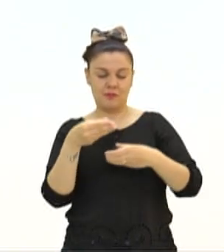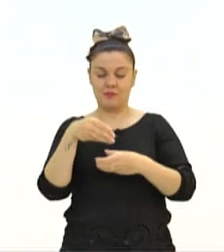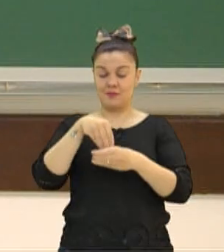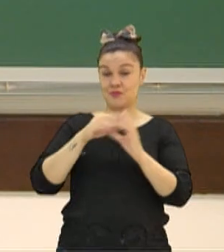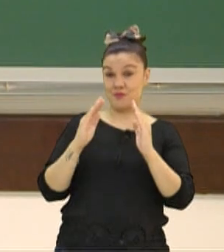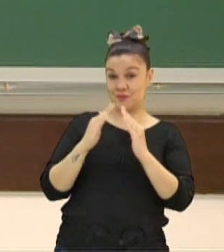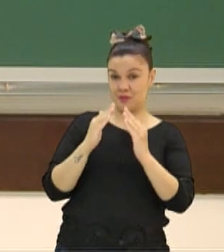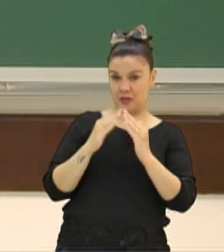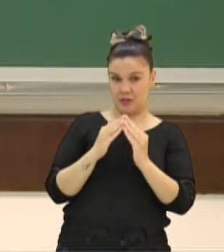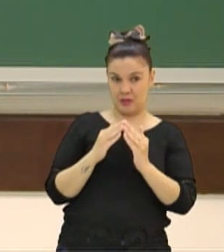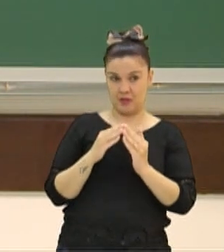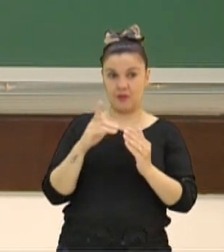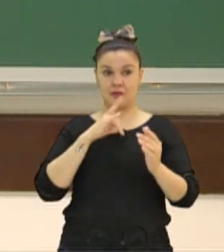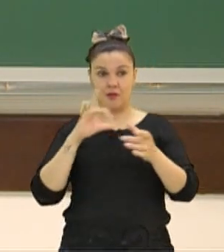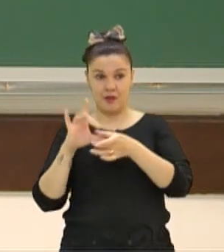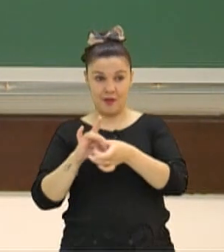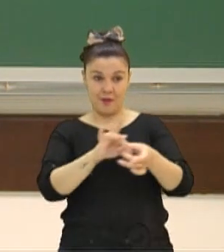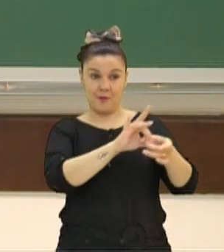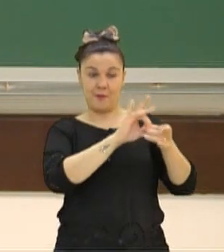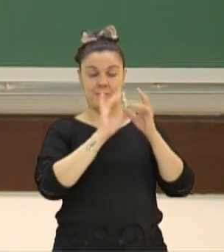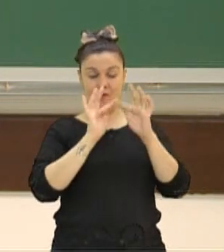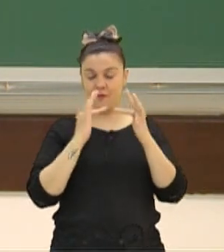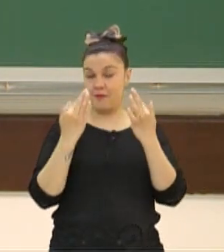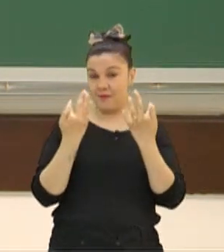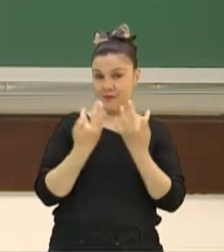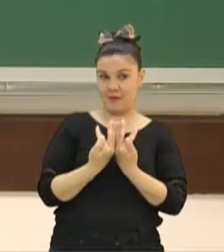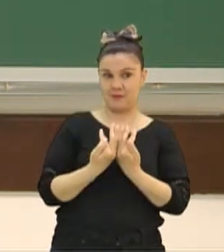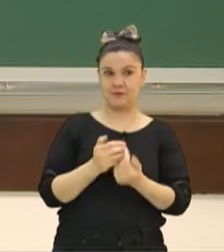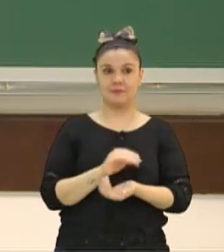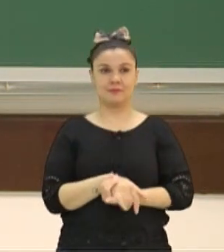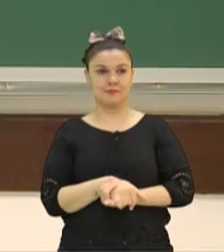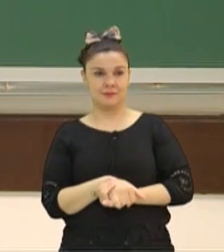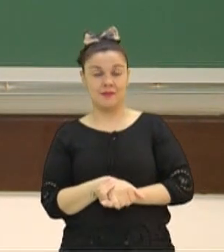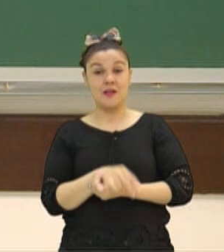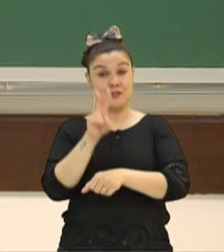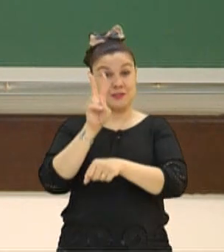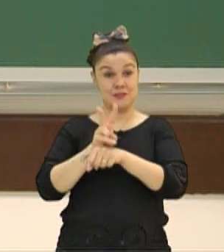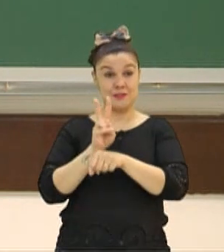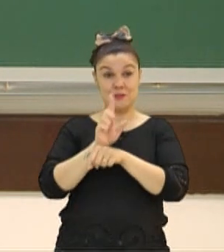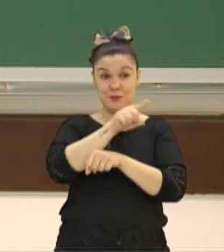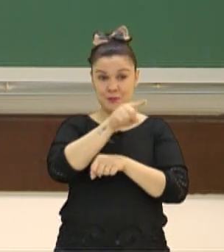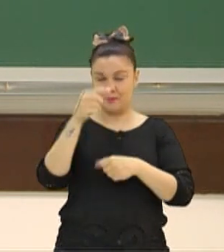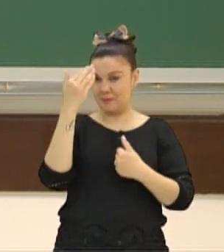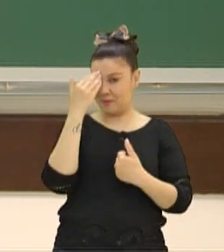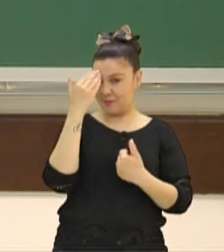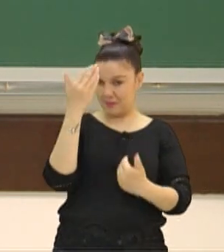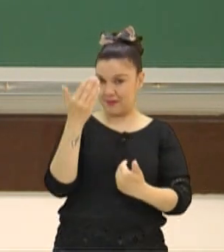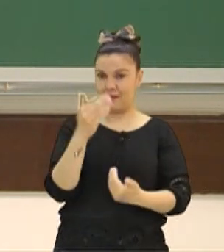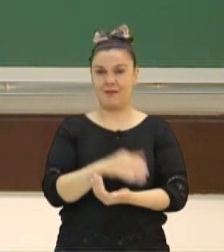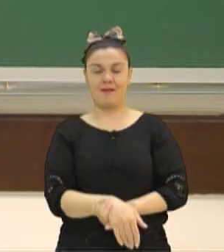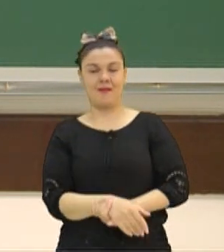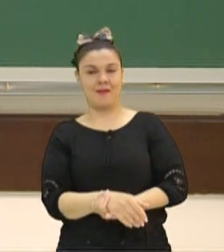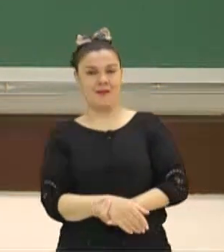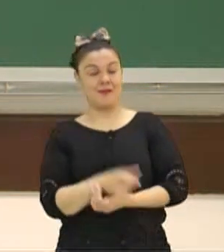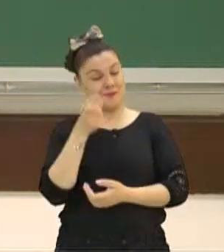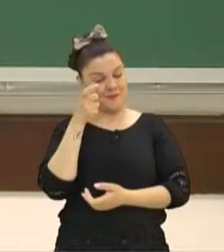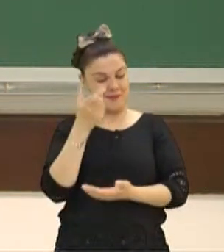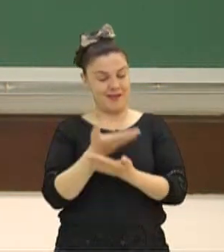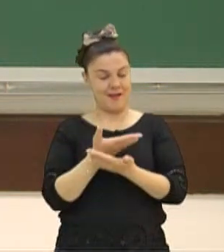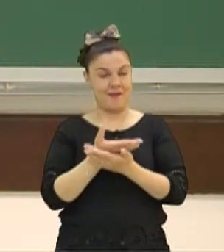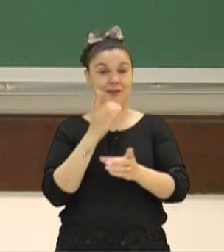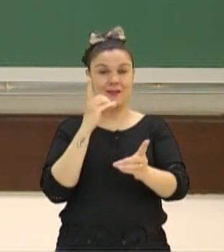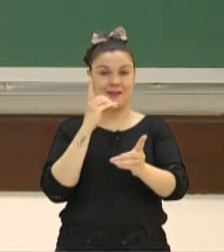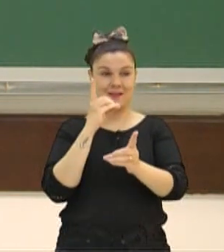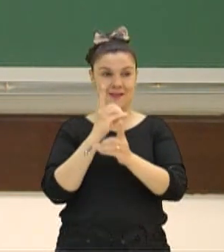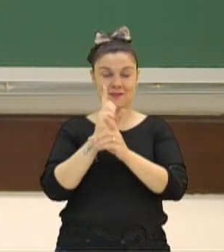casa, tenha uma união com a sua família. Take care, se cuidem. E thank you, muito obrigada por assistirem essa aula.